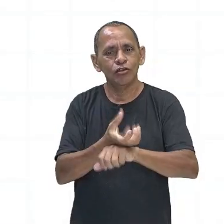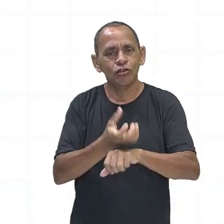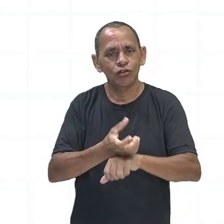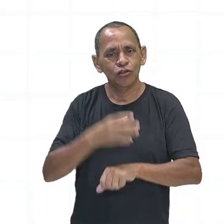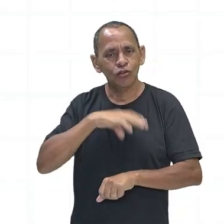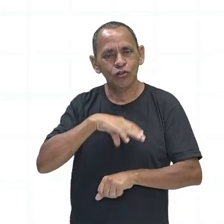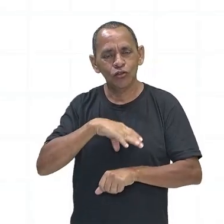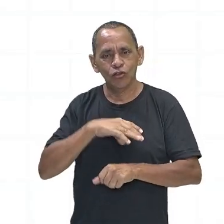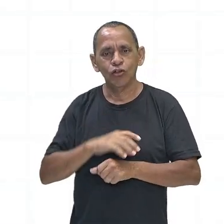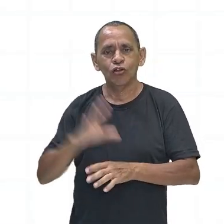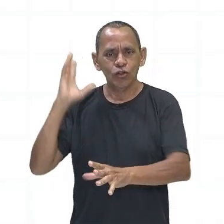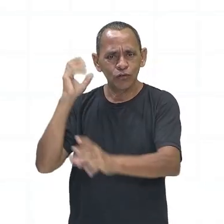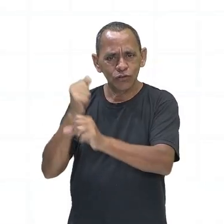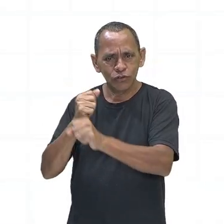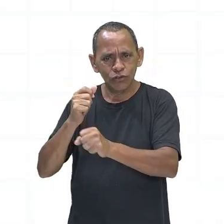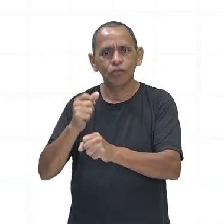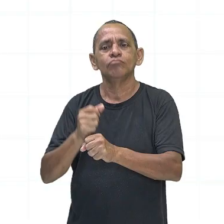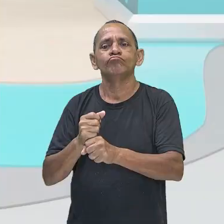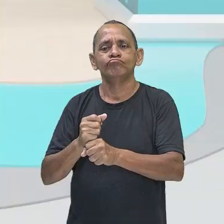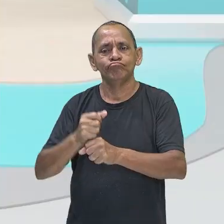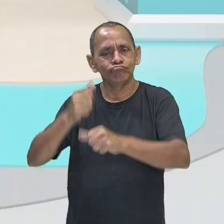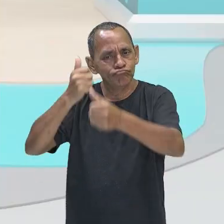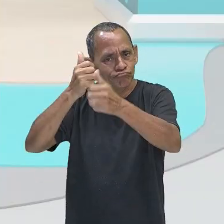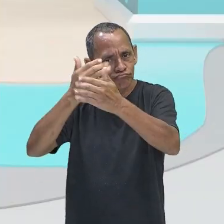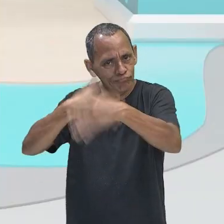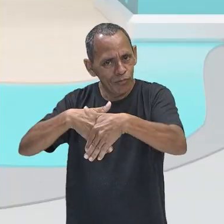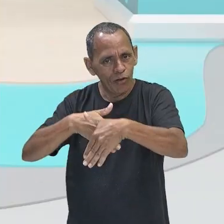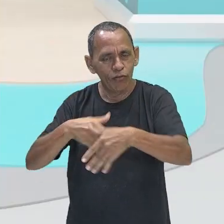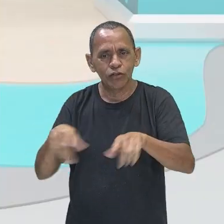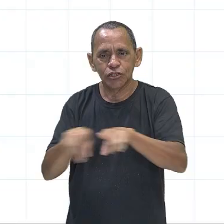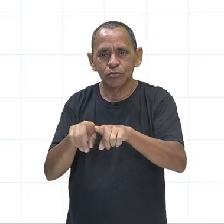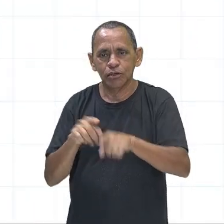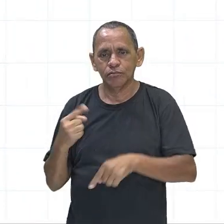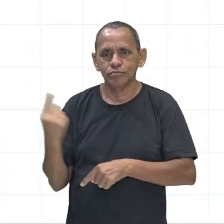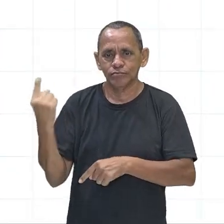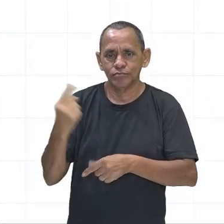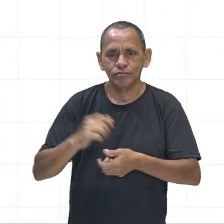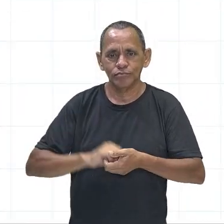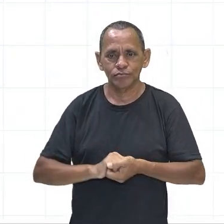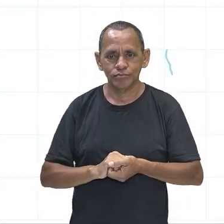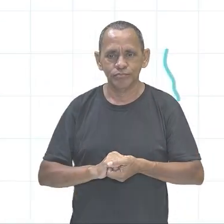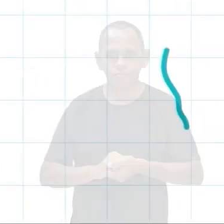nossa avaliação. Vamos ver o que nós temos para a nossa revisão?